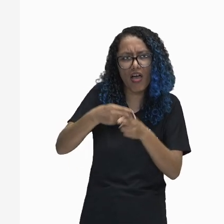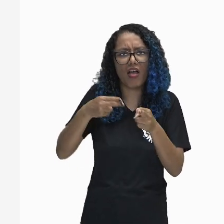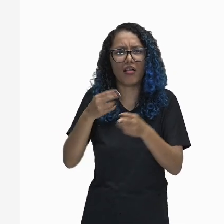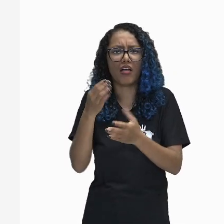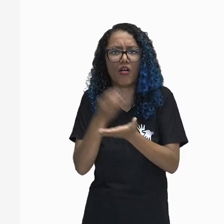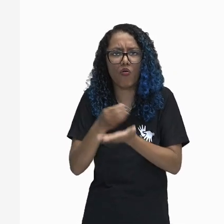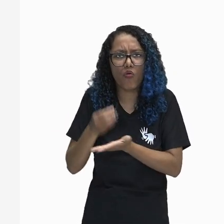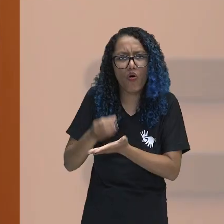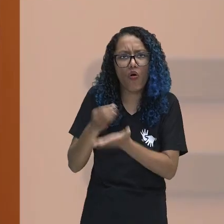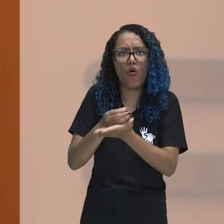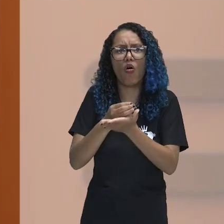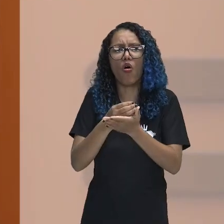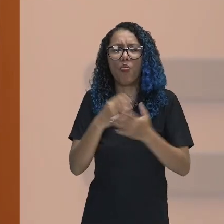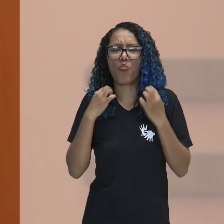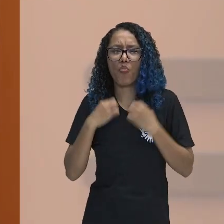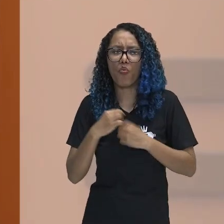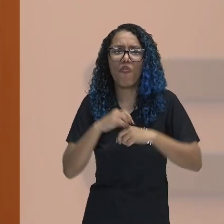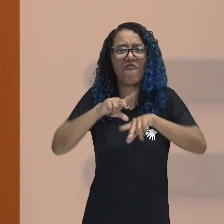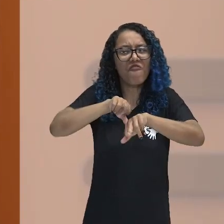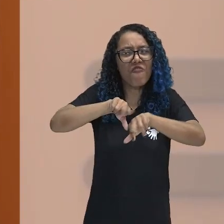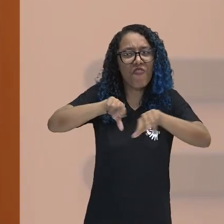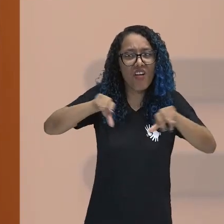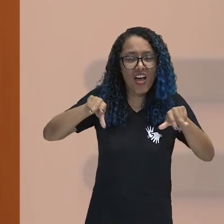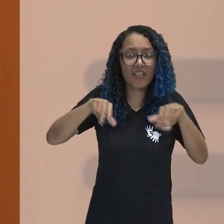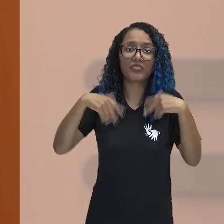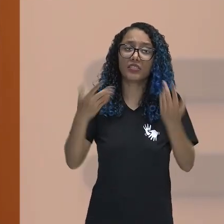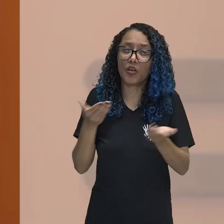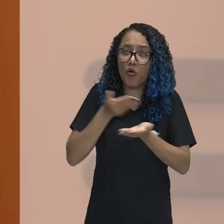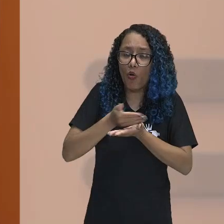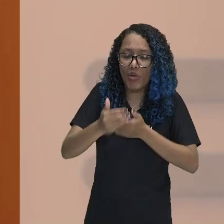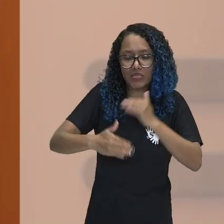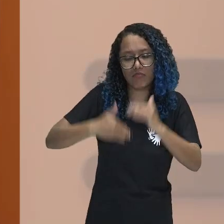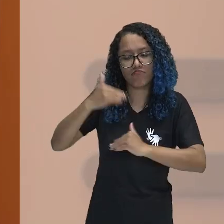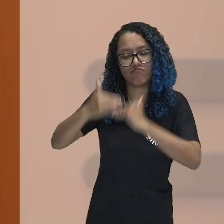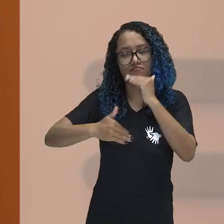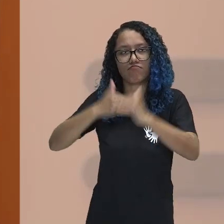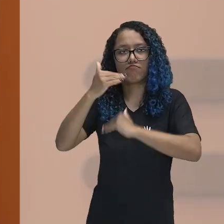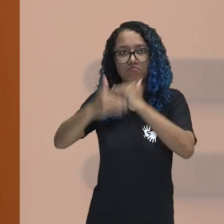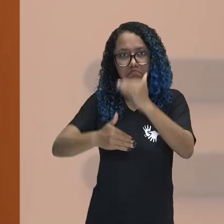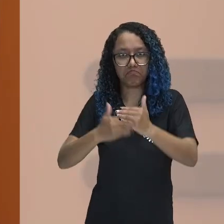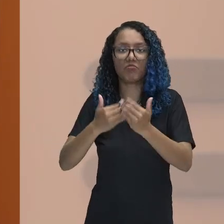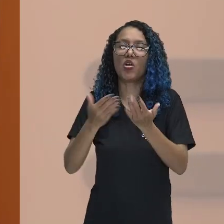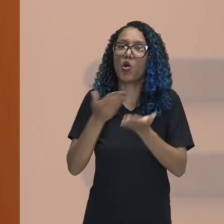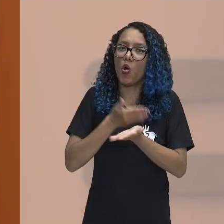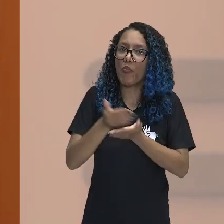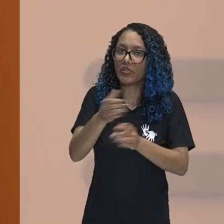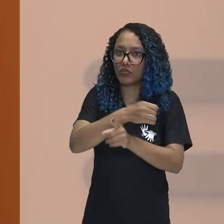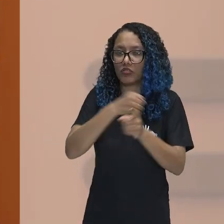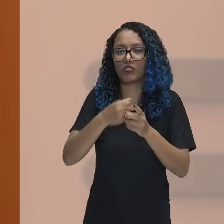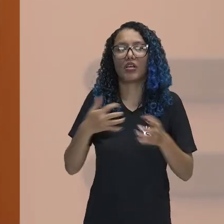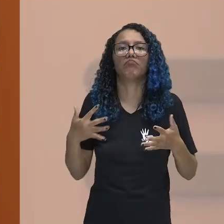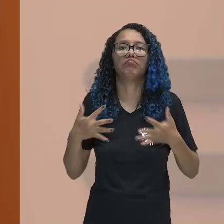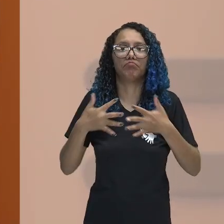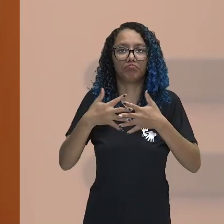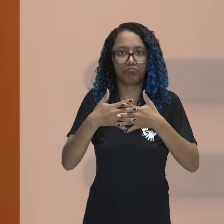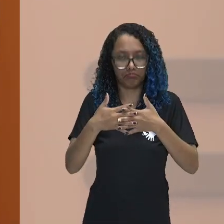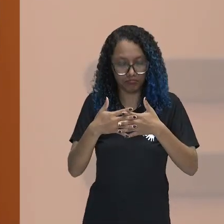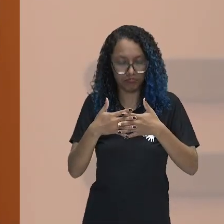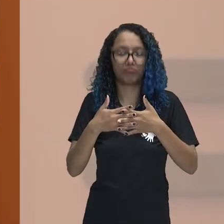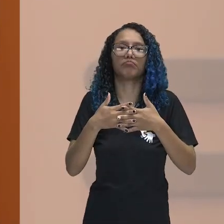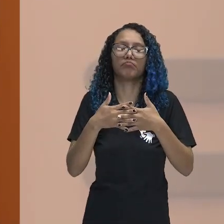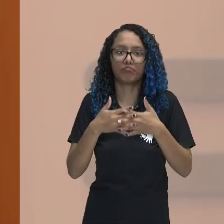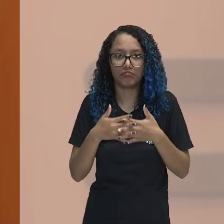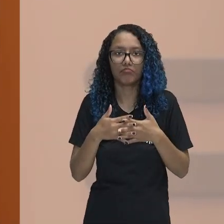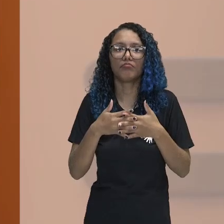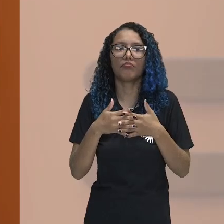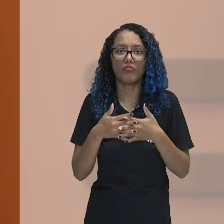ela passa a desenvolver-se de forma mais complexa, organizar uma sociedade um pouquinho mais complexa através ali de